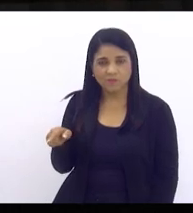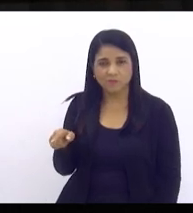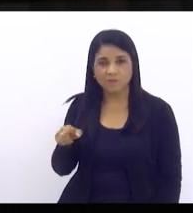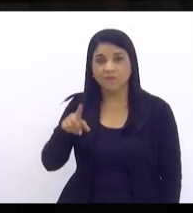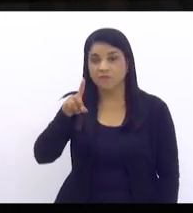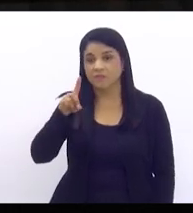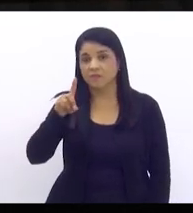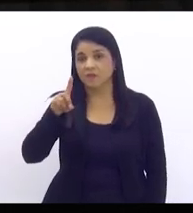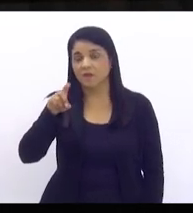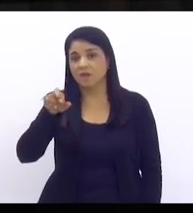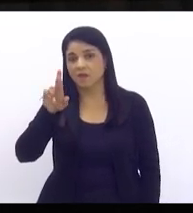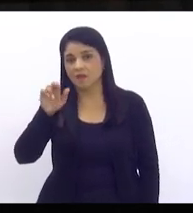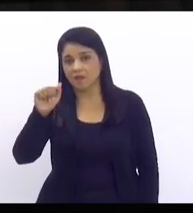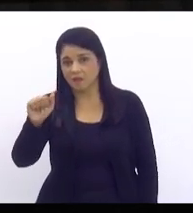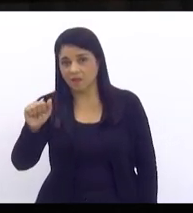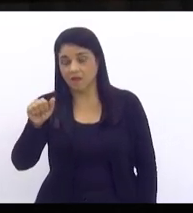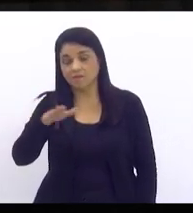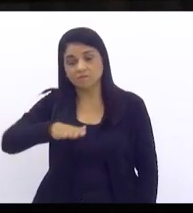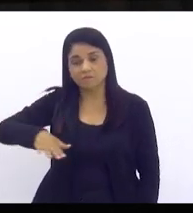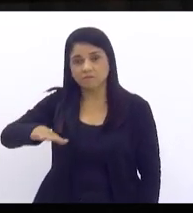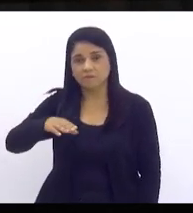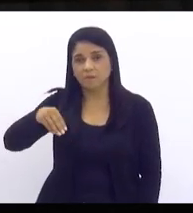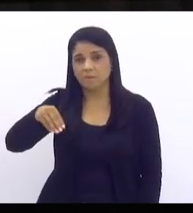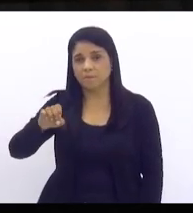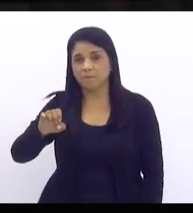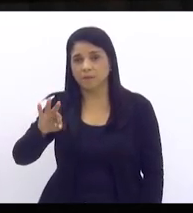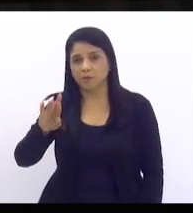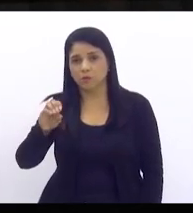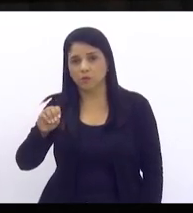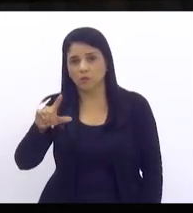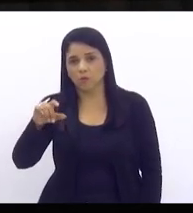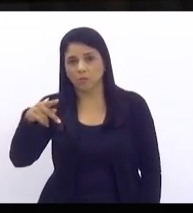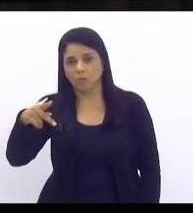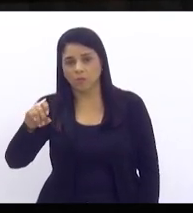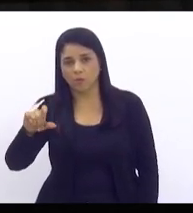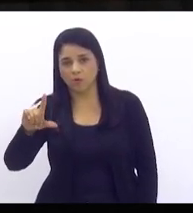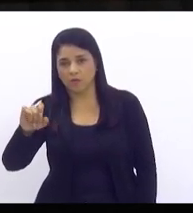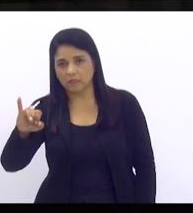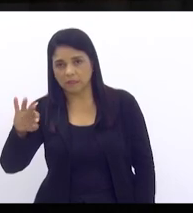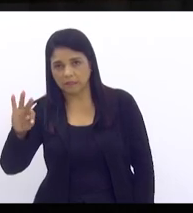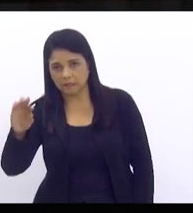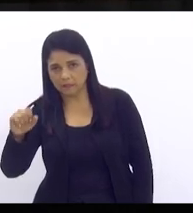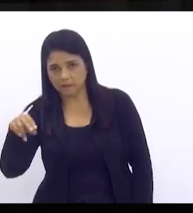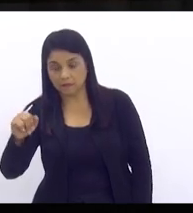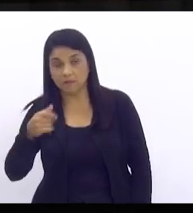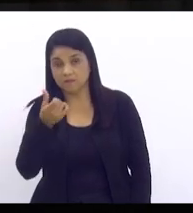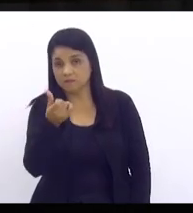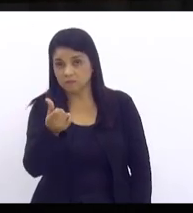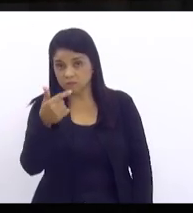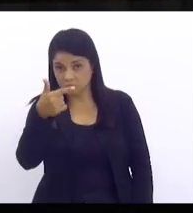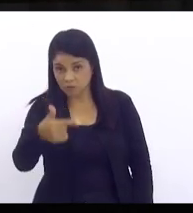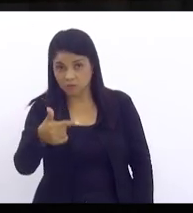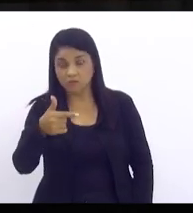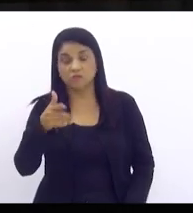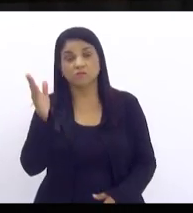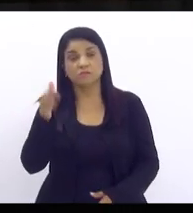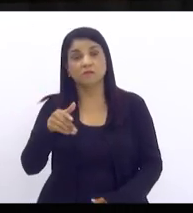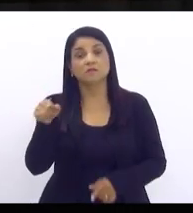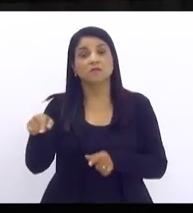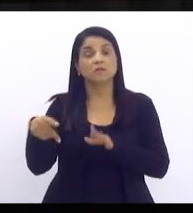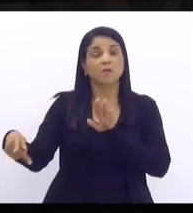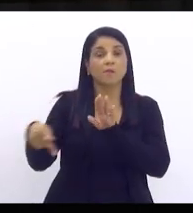DRA da Regional Metropolitana 2 e que corresponde ao processo SEI